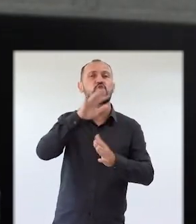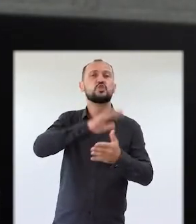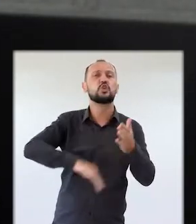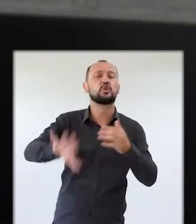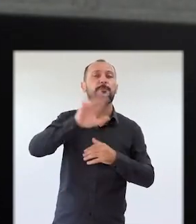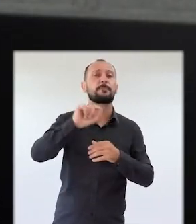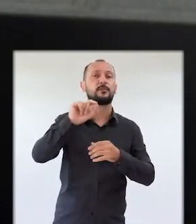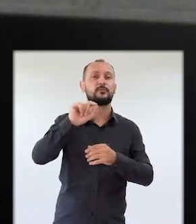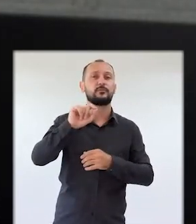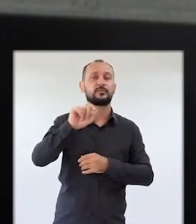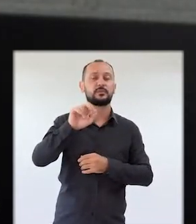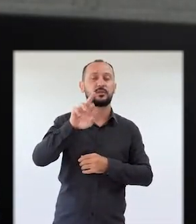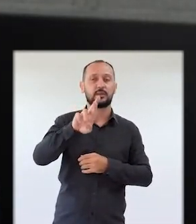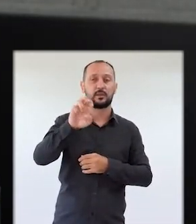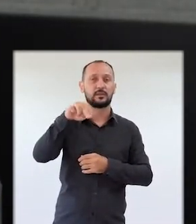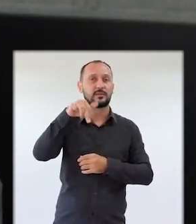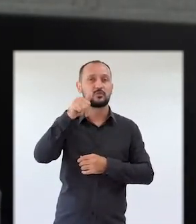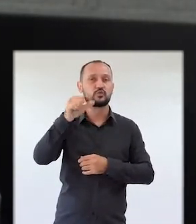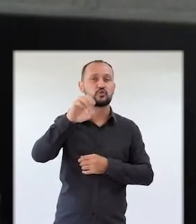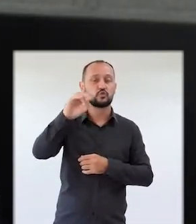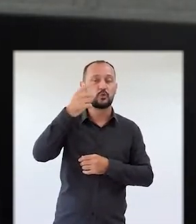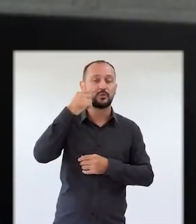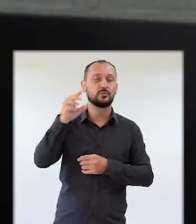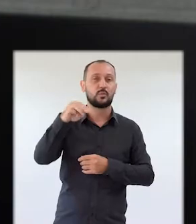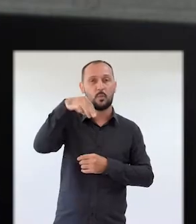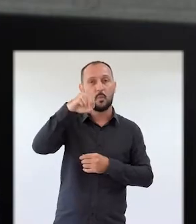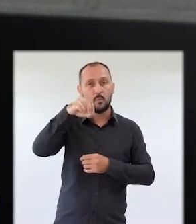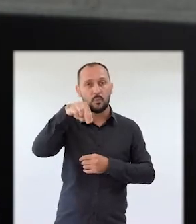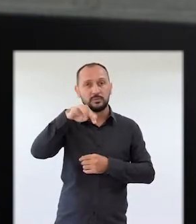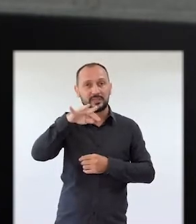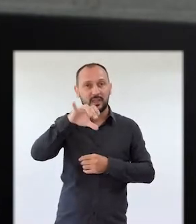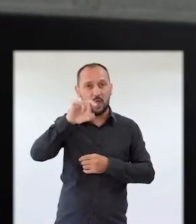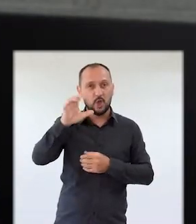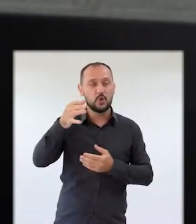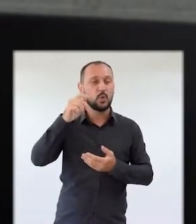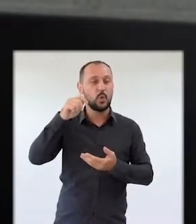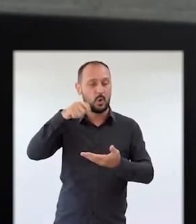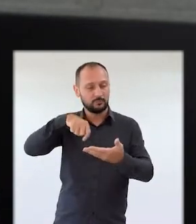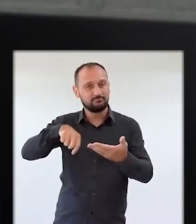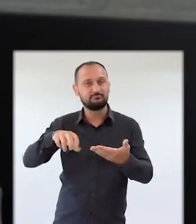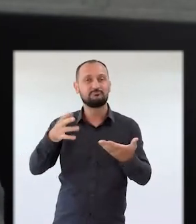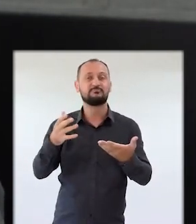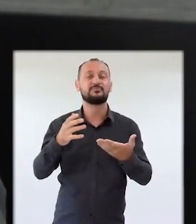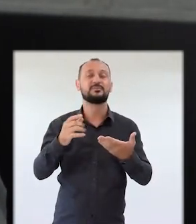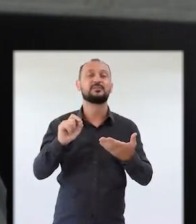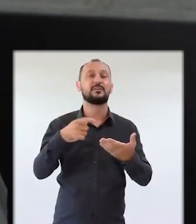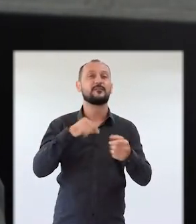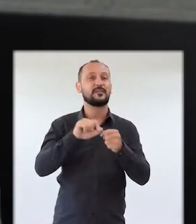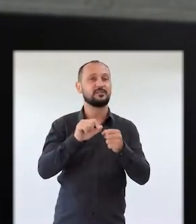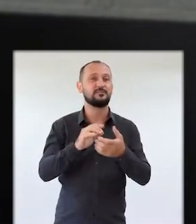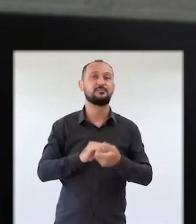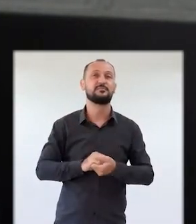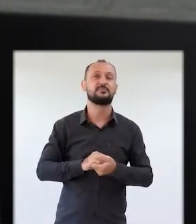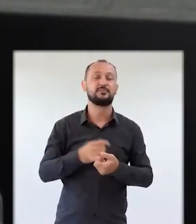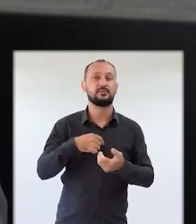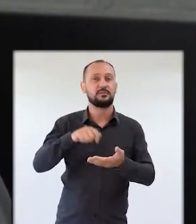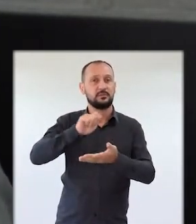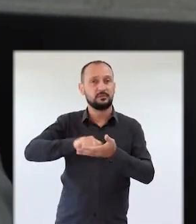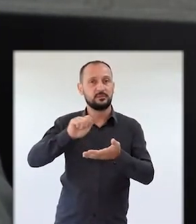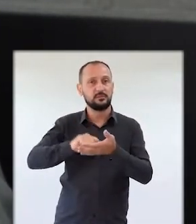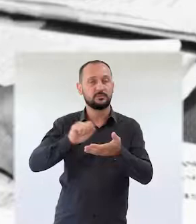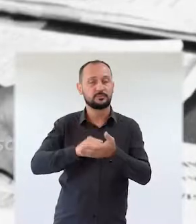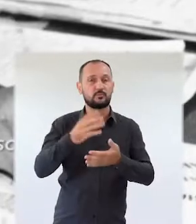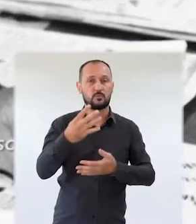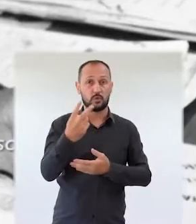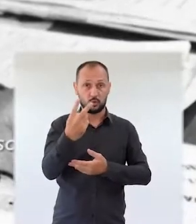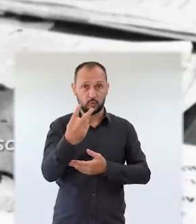ler, o primeiro livro que eu li por inteiro foi Reinações de Narizinho, né, do Monteiro Lobato. E depois eu passei a minha vida, né, fazendo